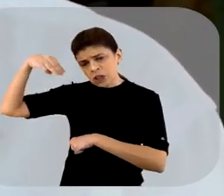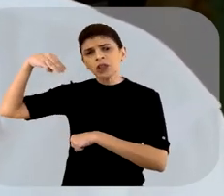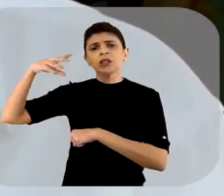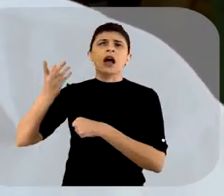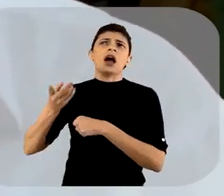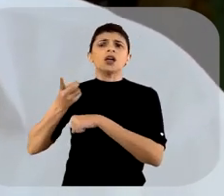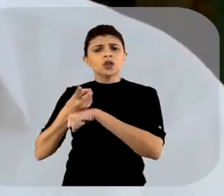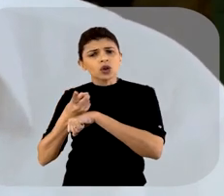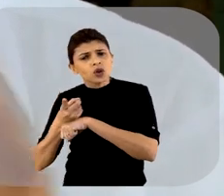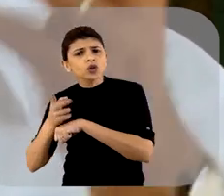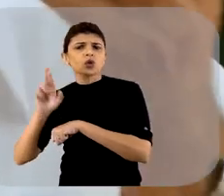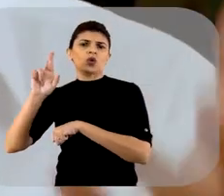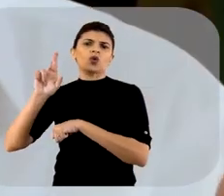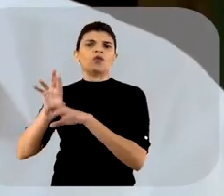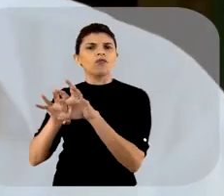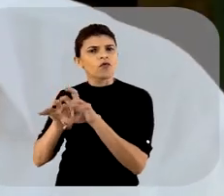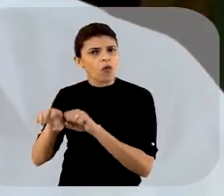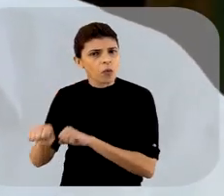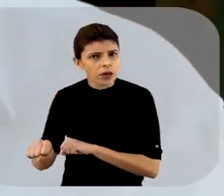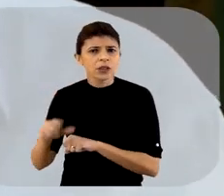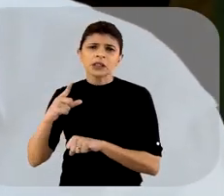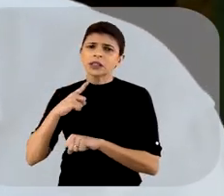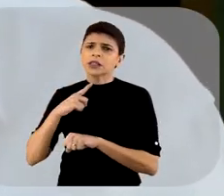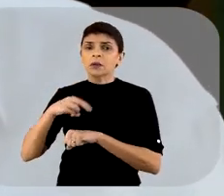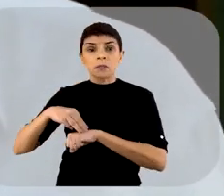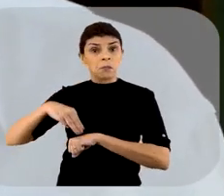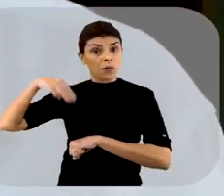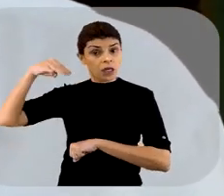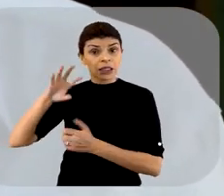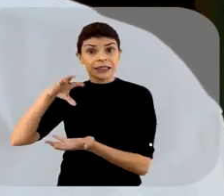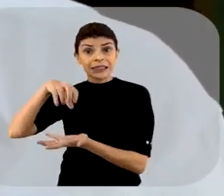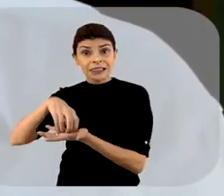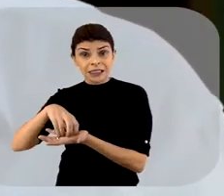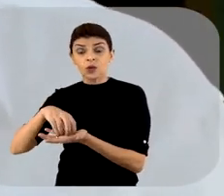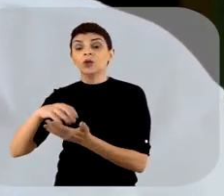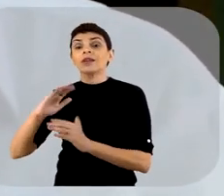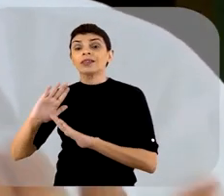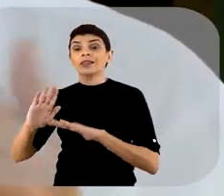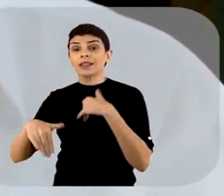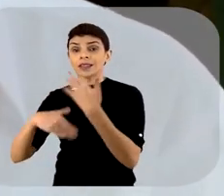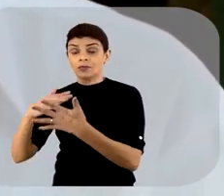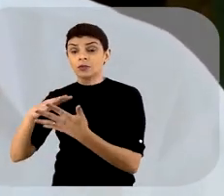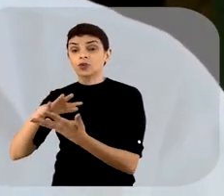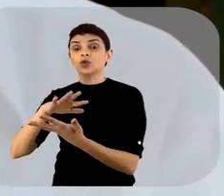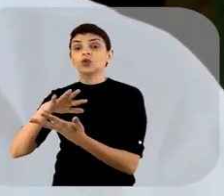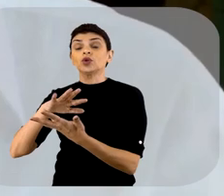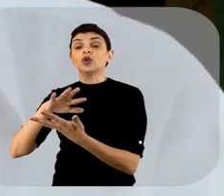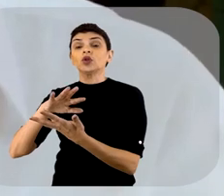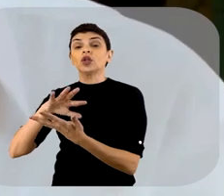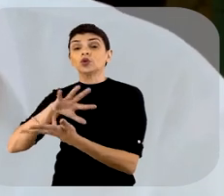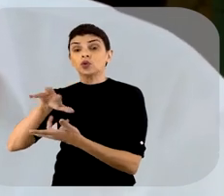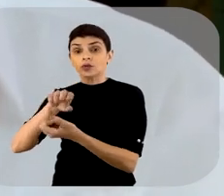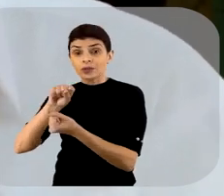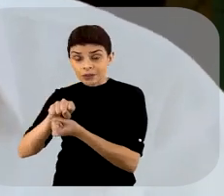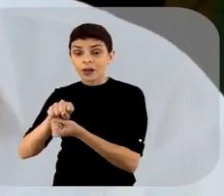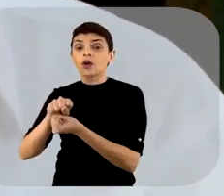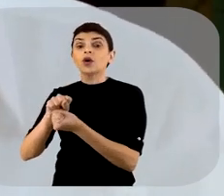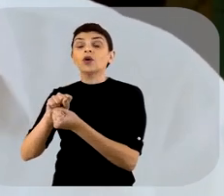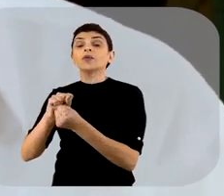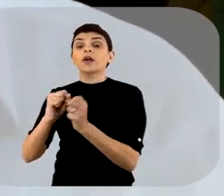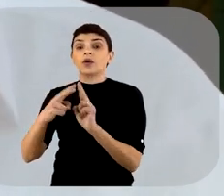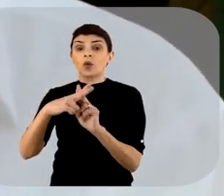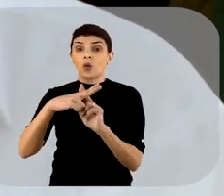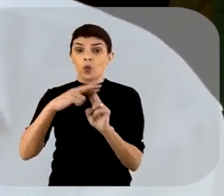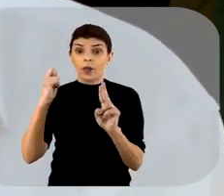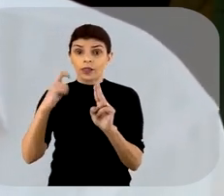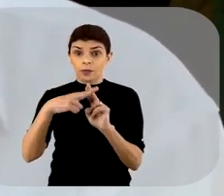inclusive a nível de mestrado e doutorado, como o mestrado do Centro de Desenvolvimento Sustentável da Universidade de Brasília, que tenha